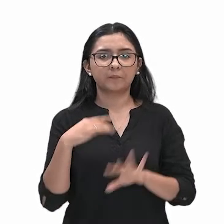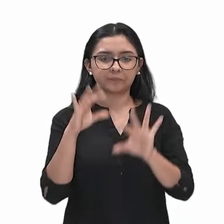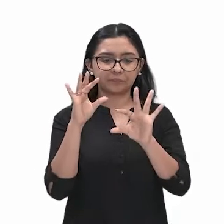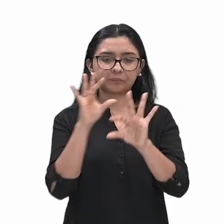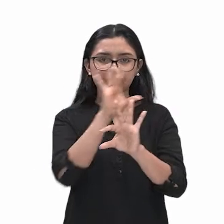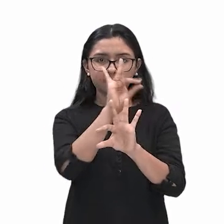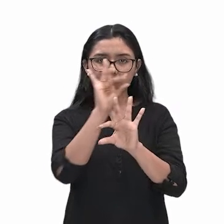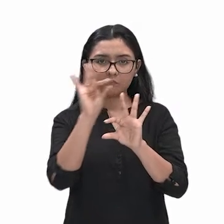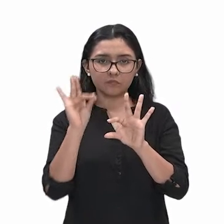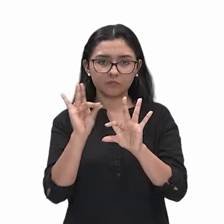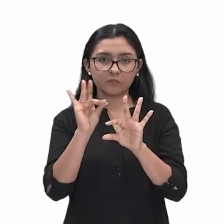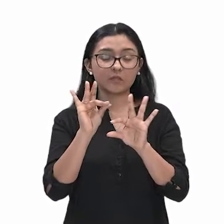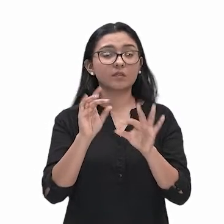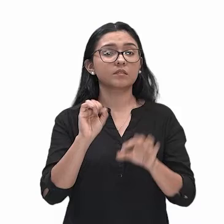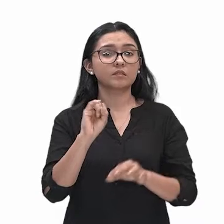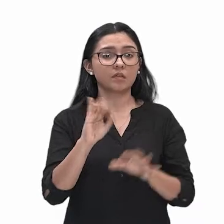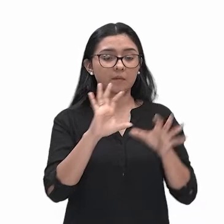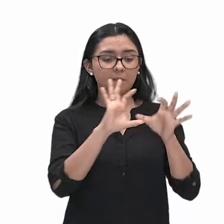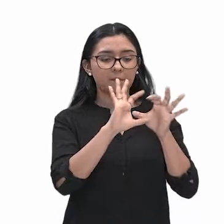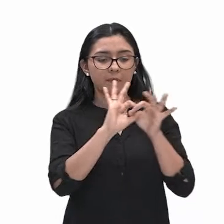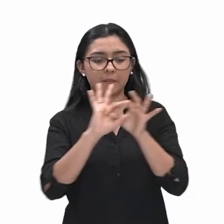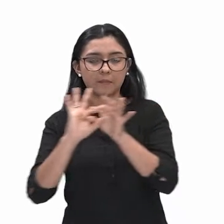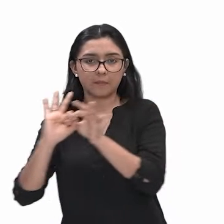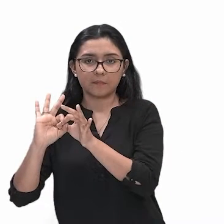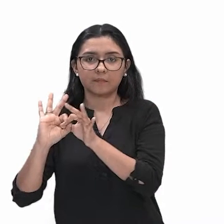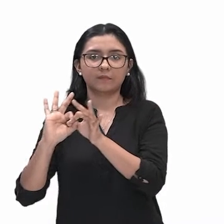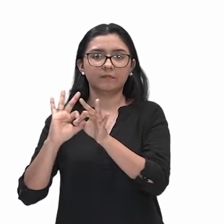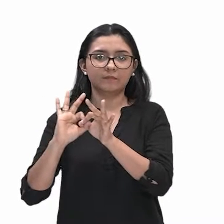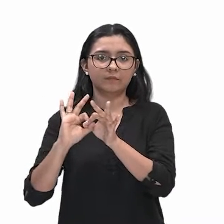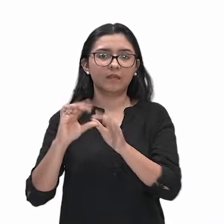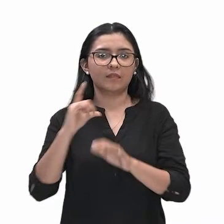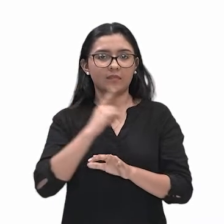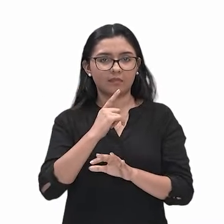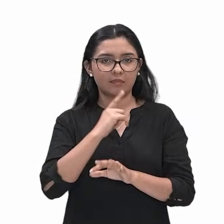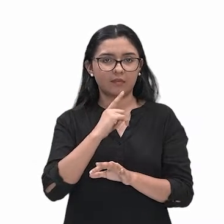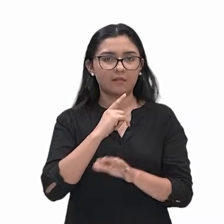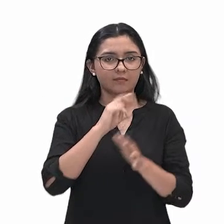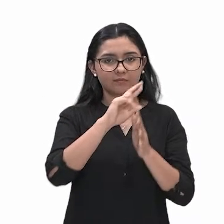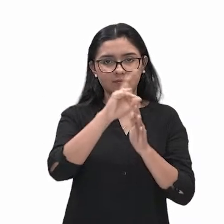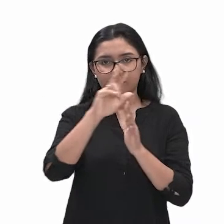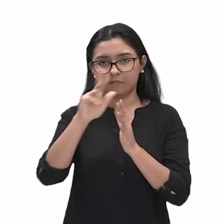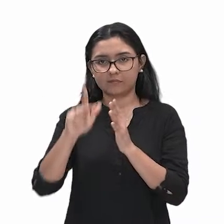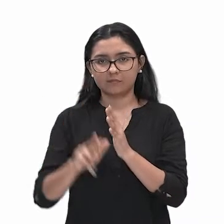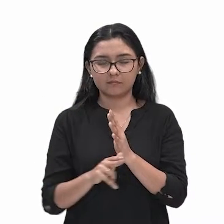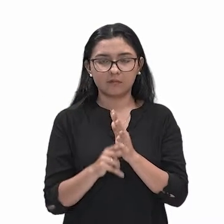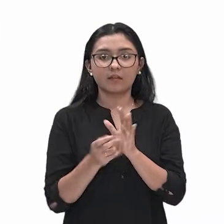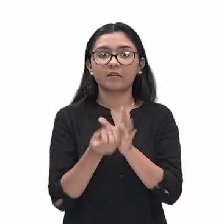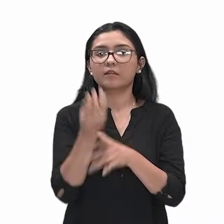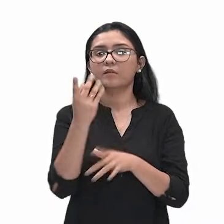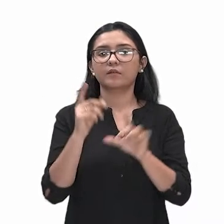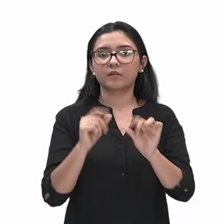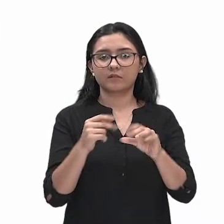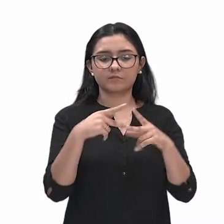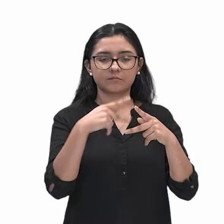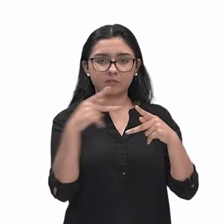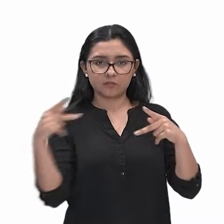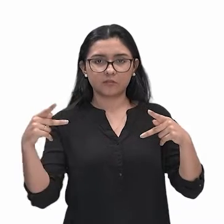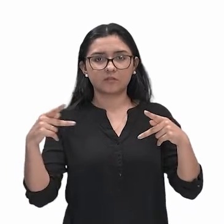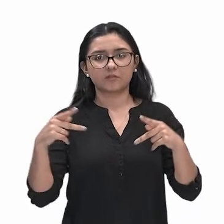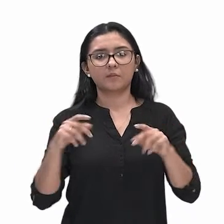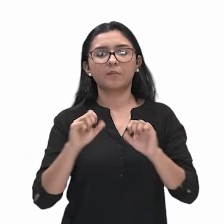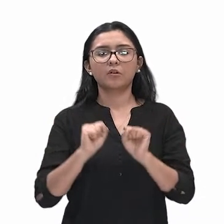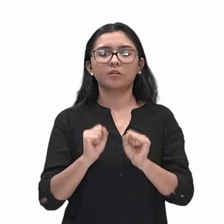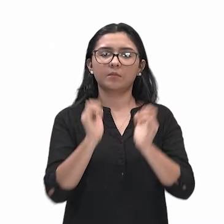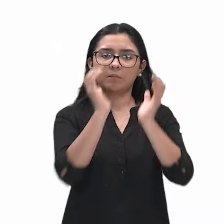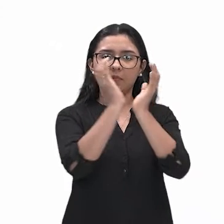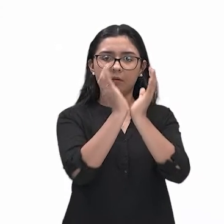elo, que juntando todo mundo vai formar, juntando vários ali aminoácidos, a gente tem a formação das proteínas. Podemos